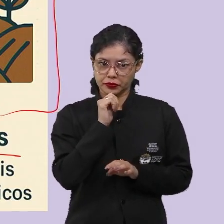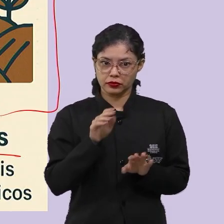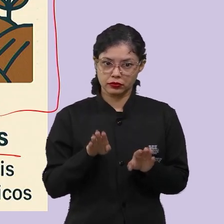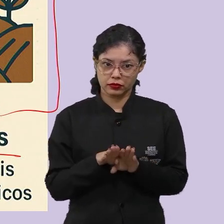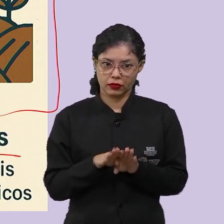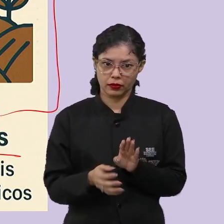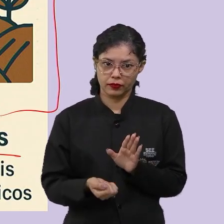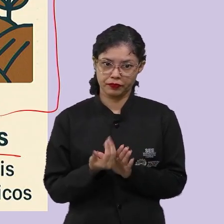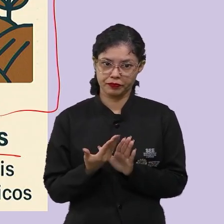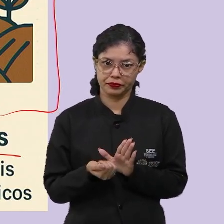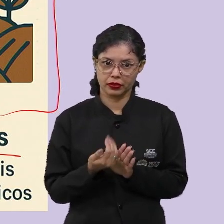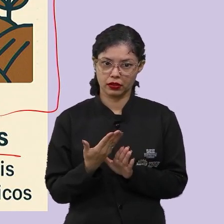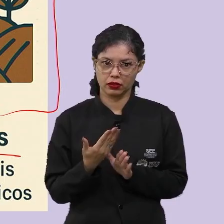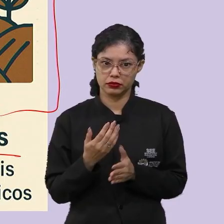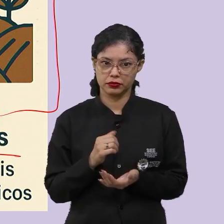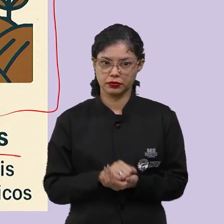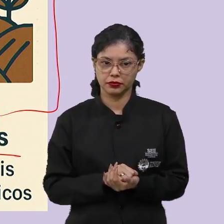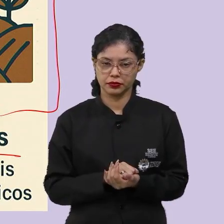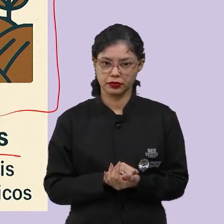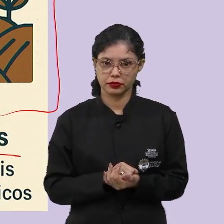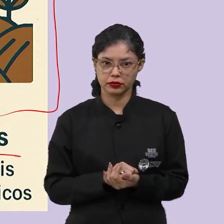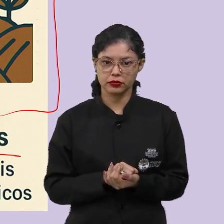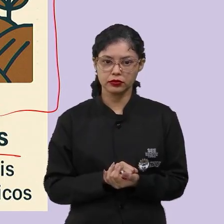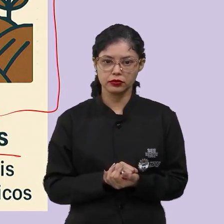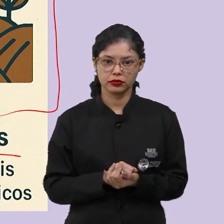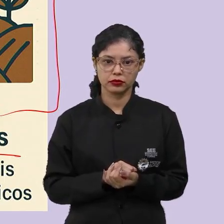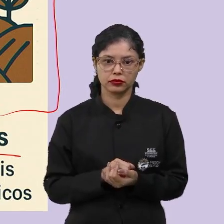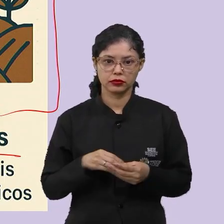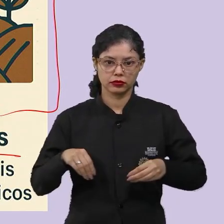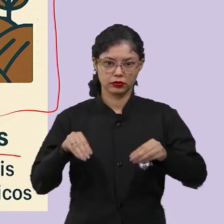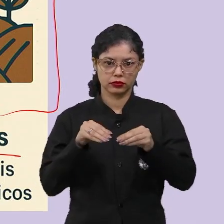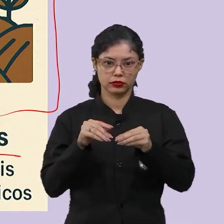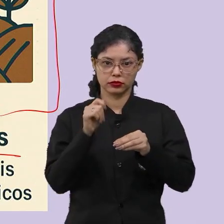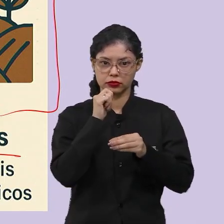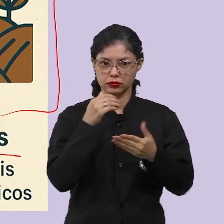agrícola vai gerar aí as disputas territoriais. Então,